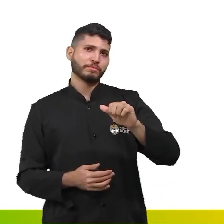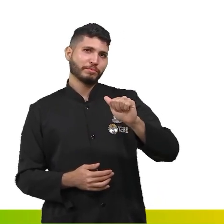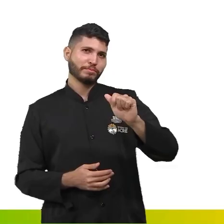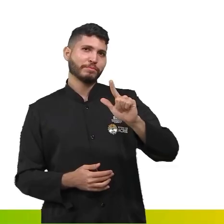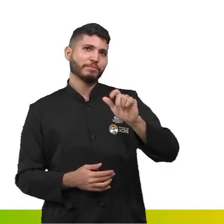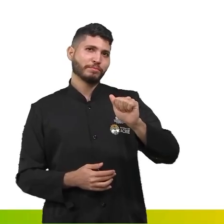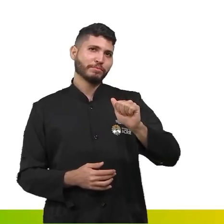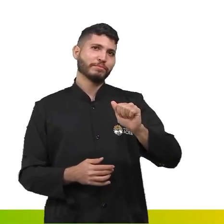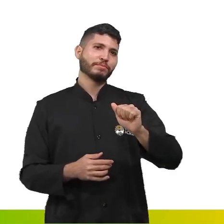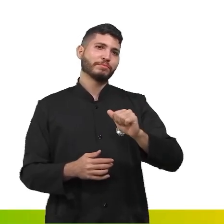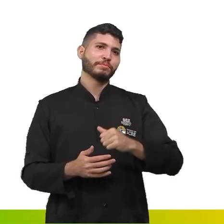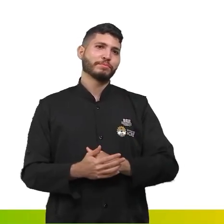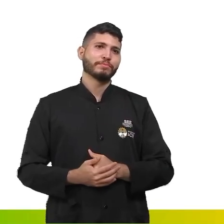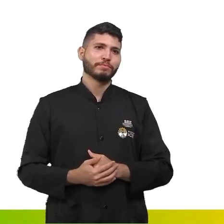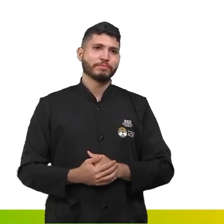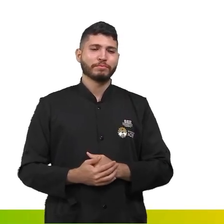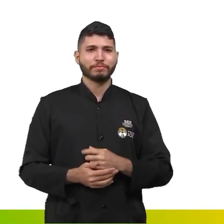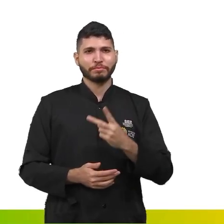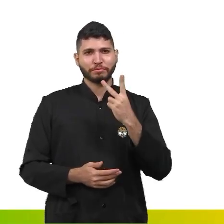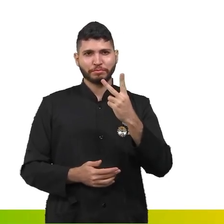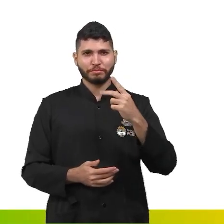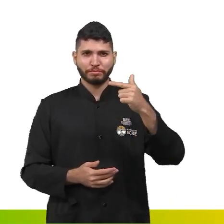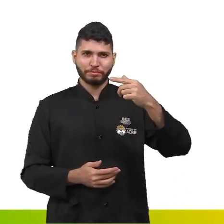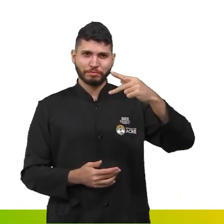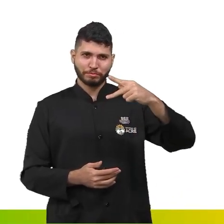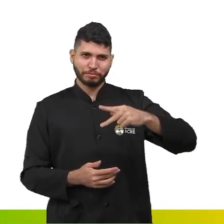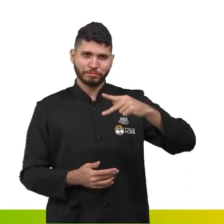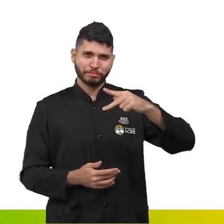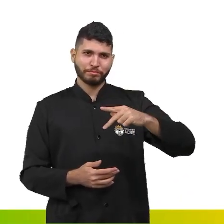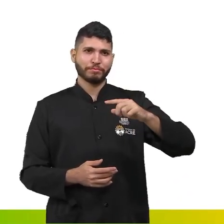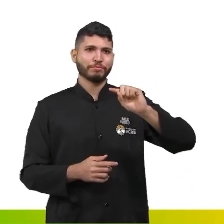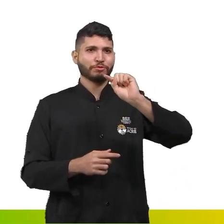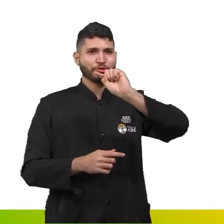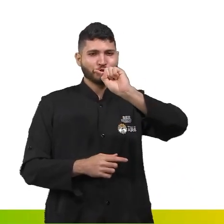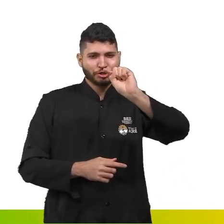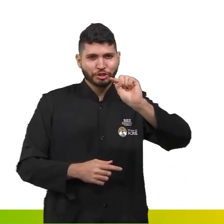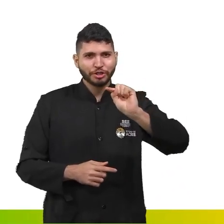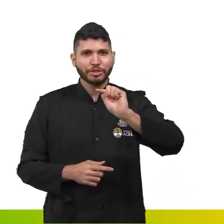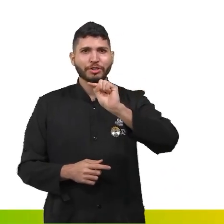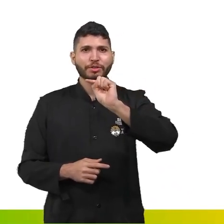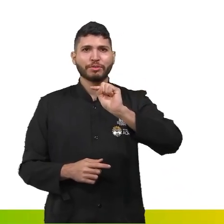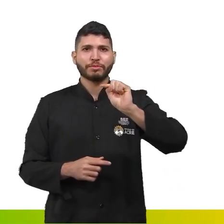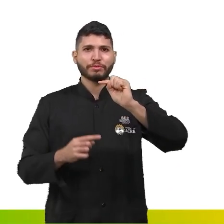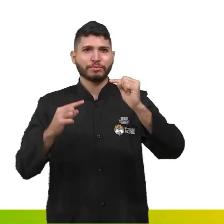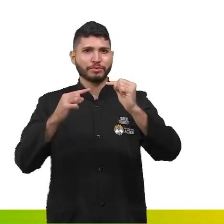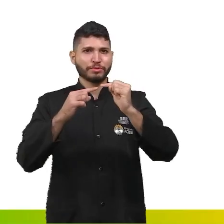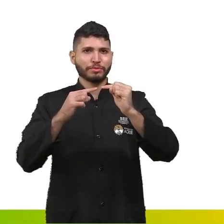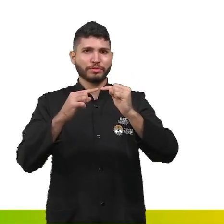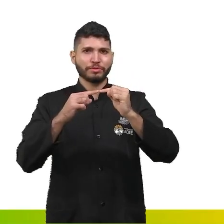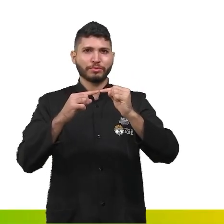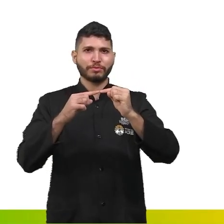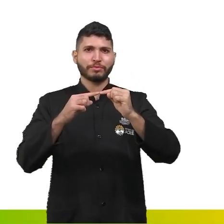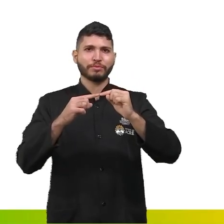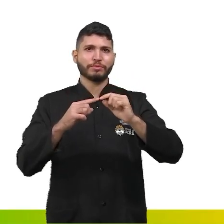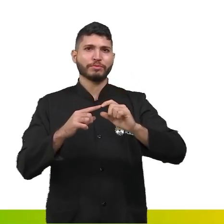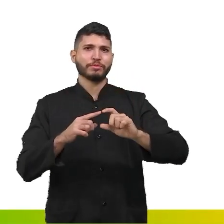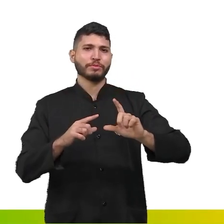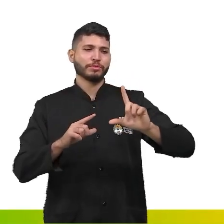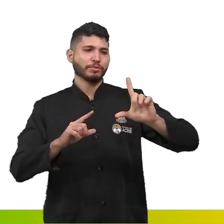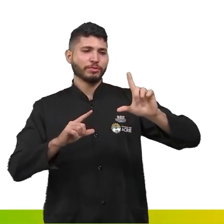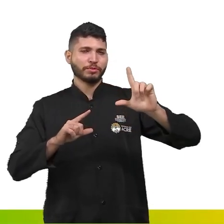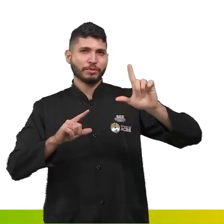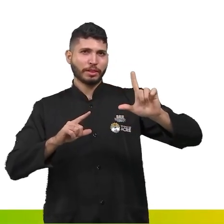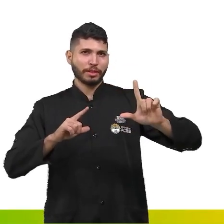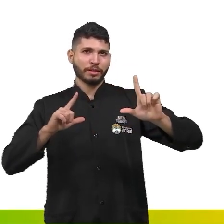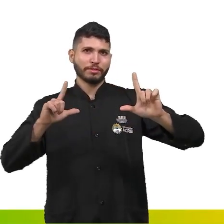ala, quando dois pares de ângulos correspondentes e o lado entre eles, novamente, ó,